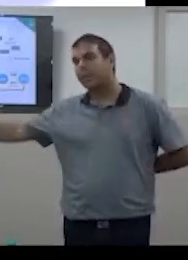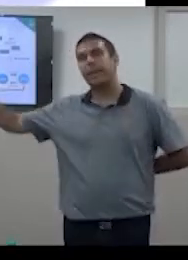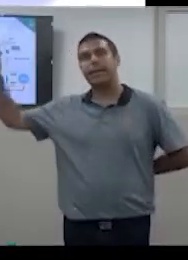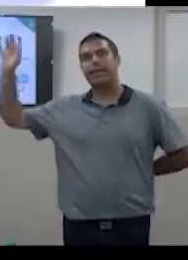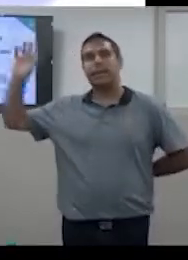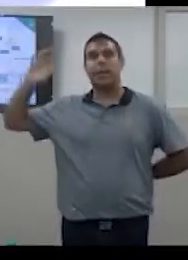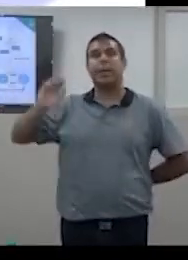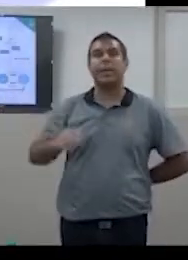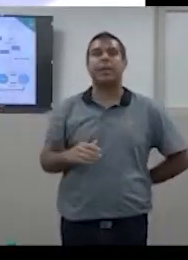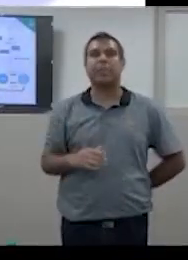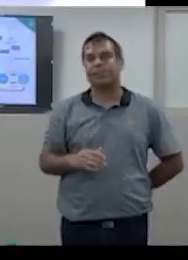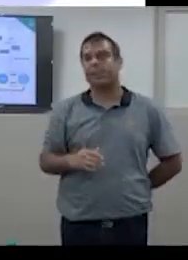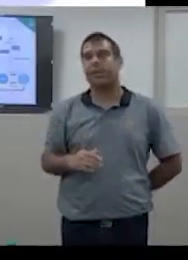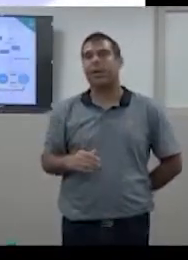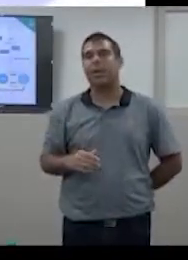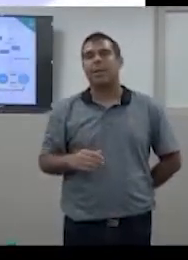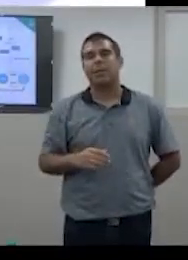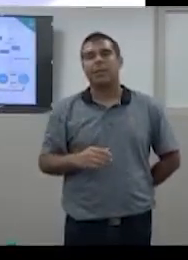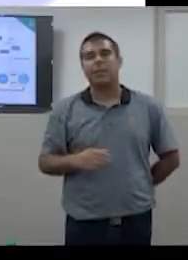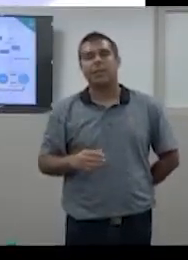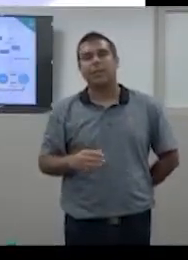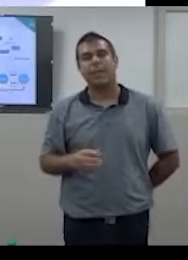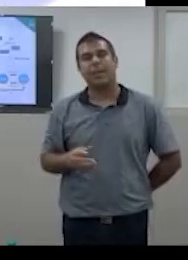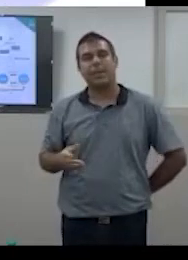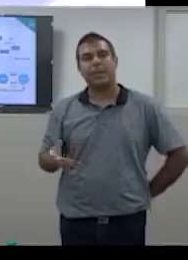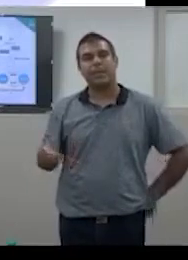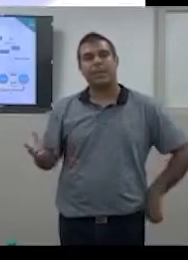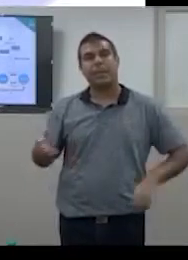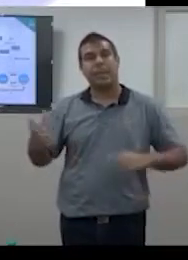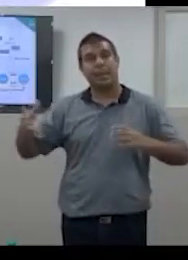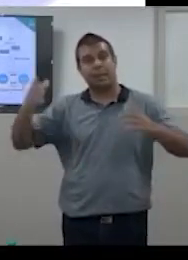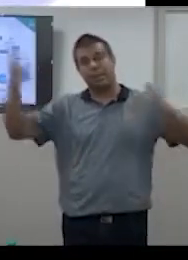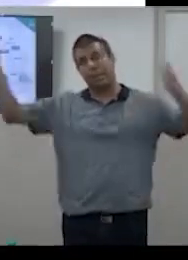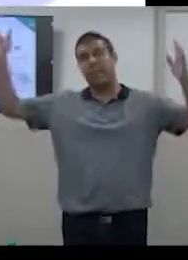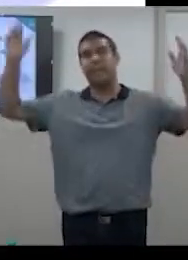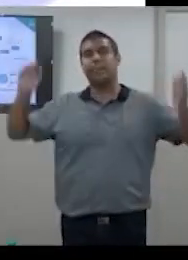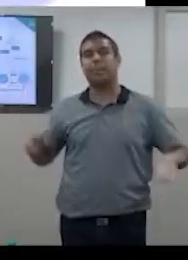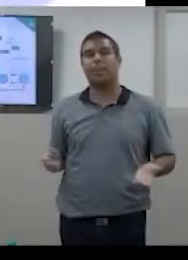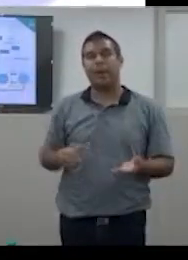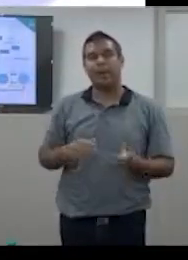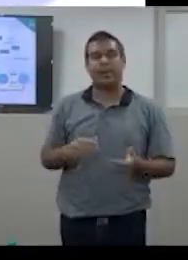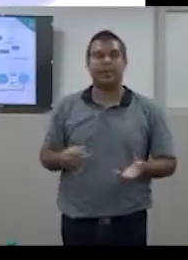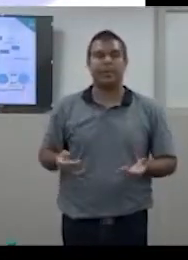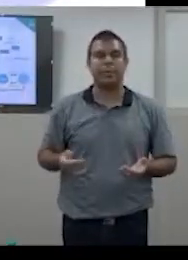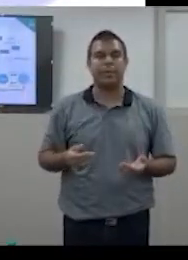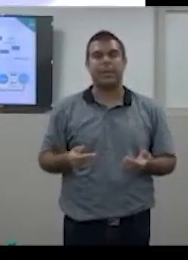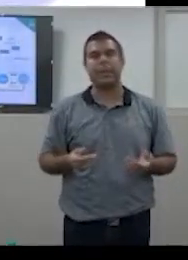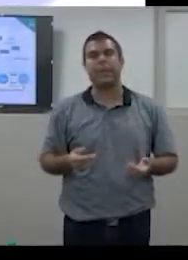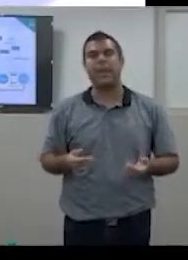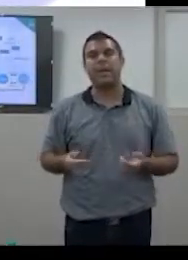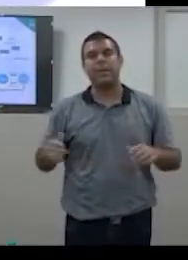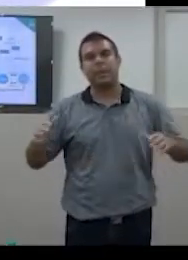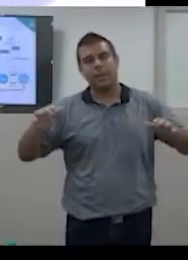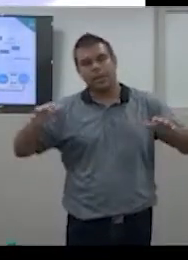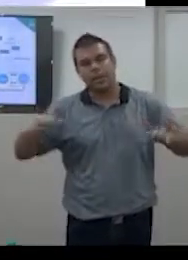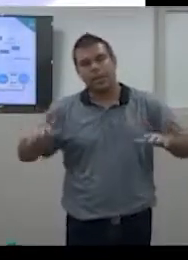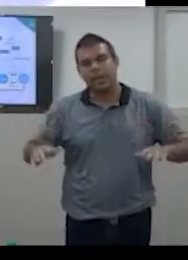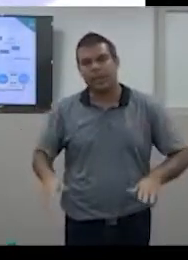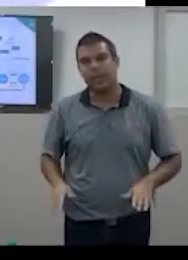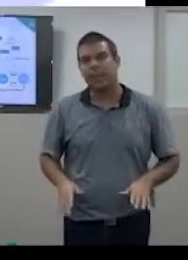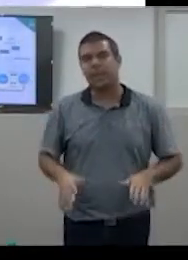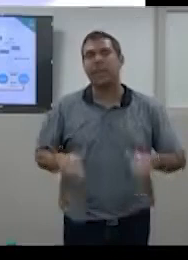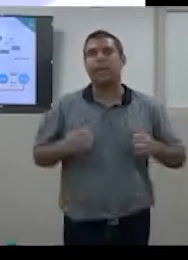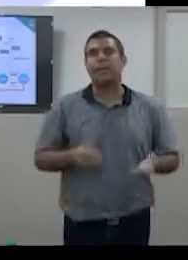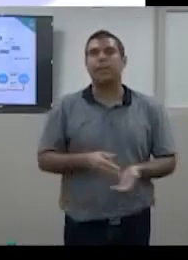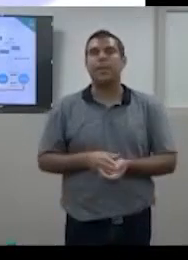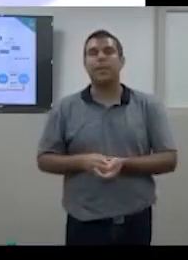assim, sei lá, 80 km por hora. Você vai perceber ali que vai fazer aquela poeira gigantesca, só que aí depois